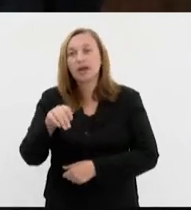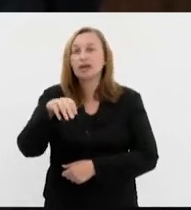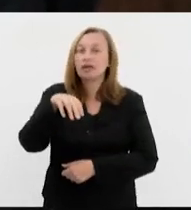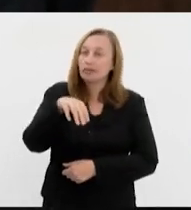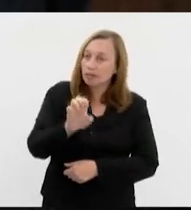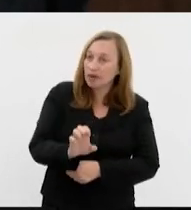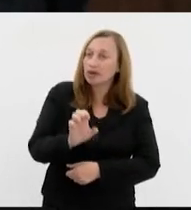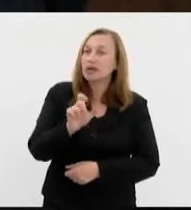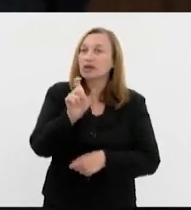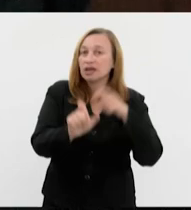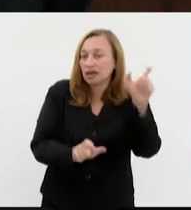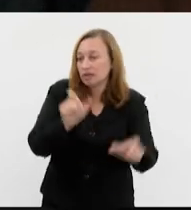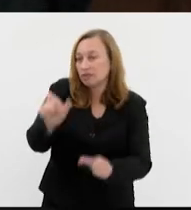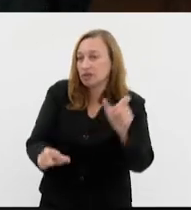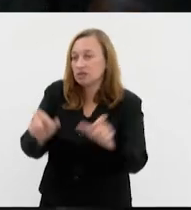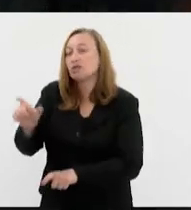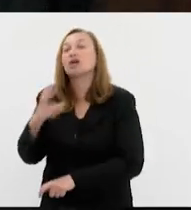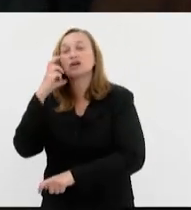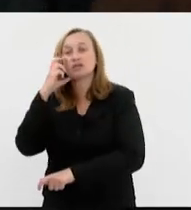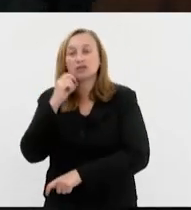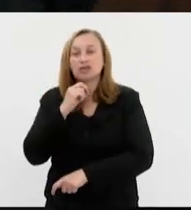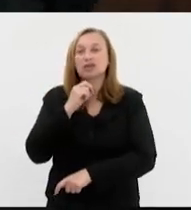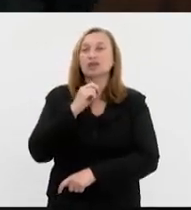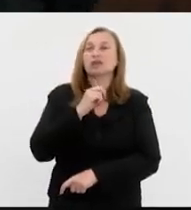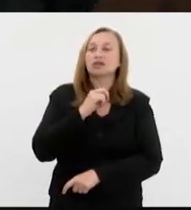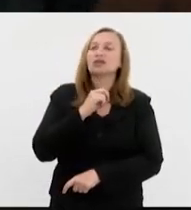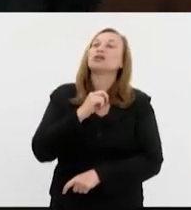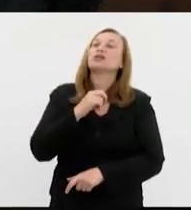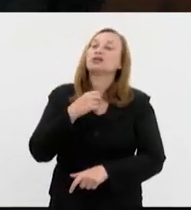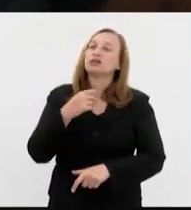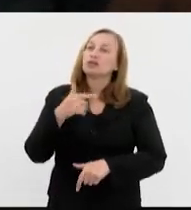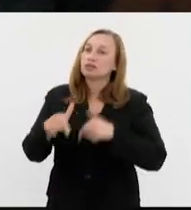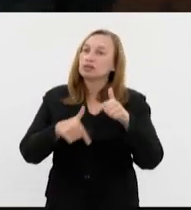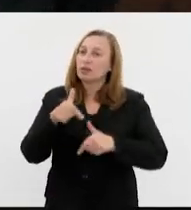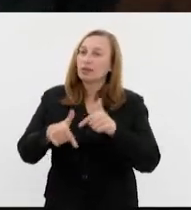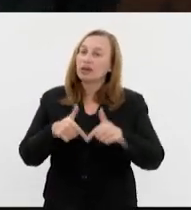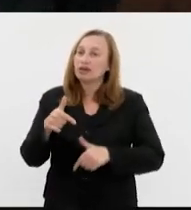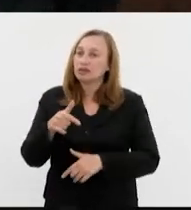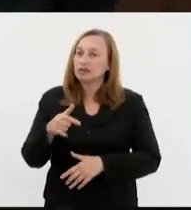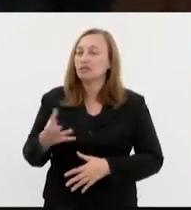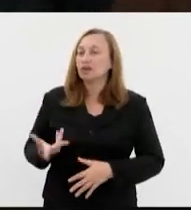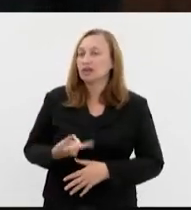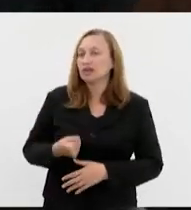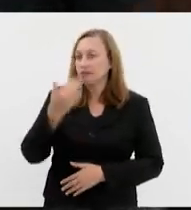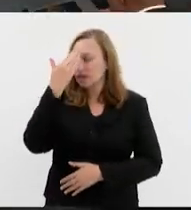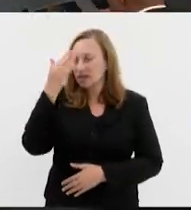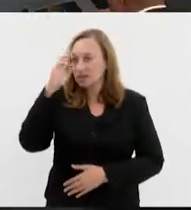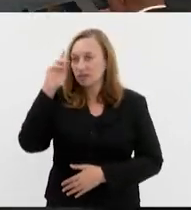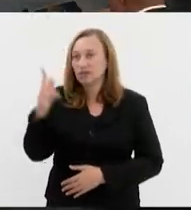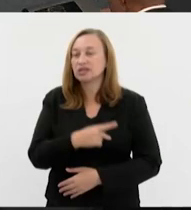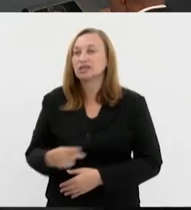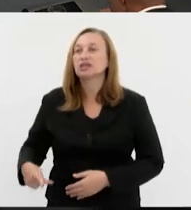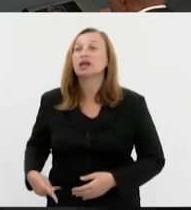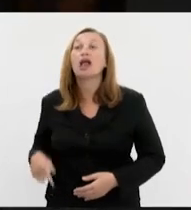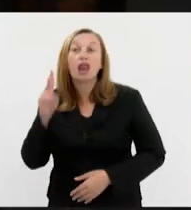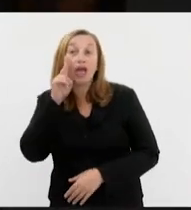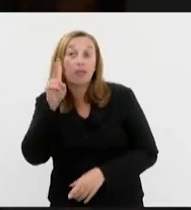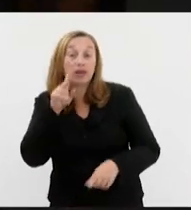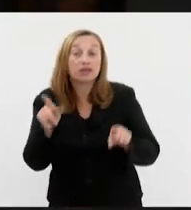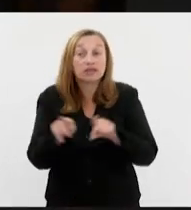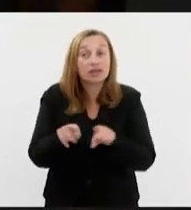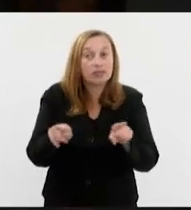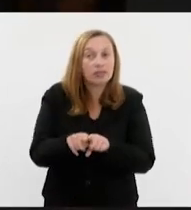pessoa que tenha adotado uma criança também, de fazer o seu trabalho de maneira concreta. Obrigada, presidente. Parabéns. Senhora... Lembrando também um